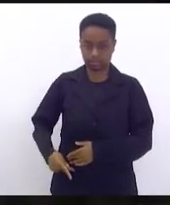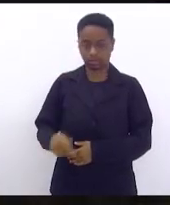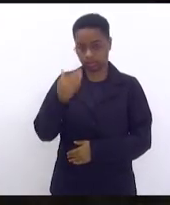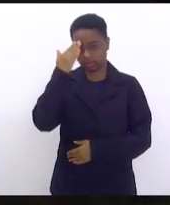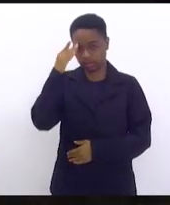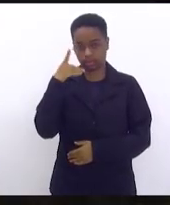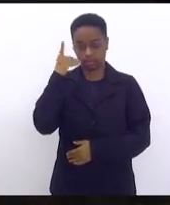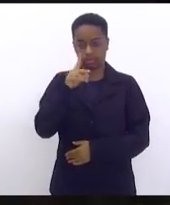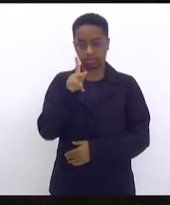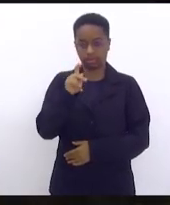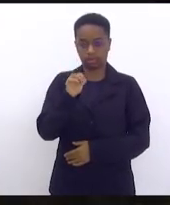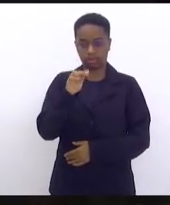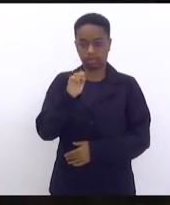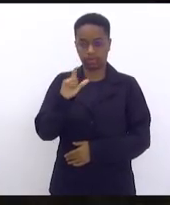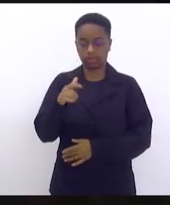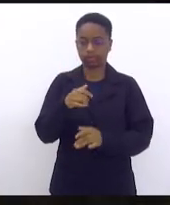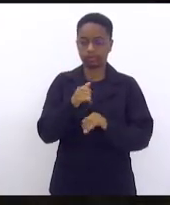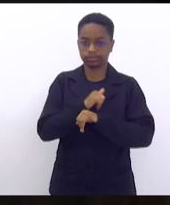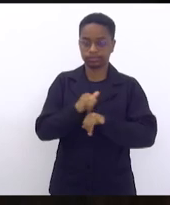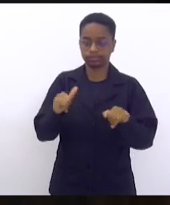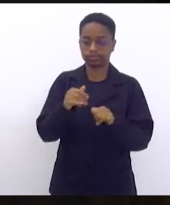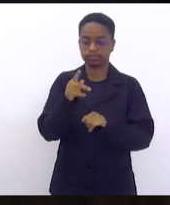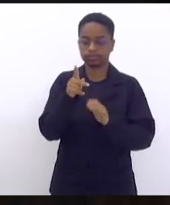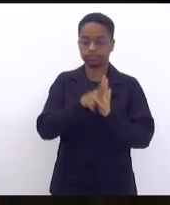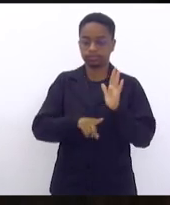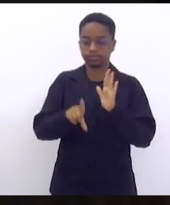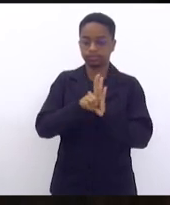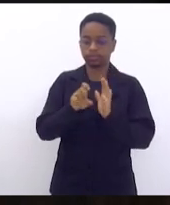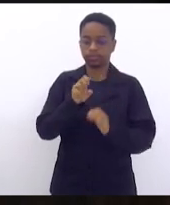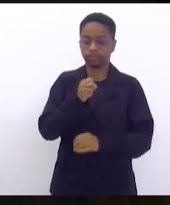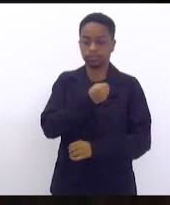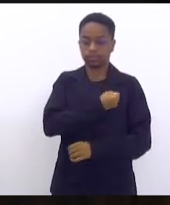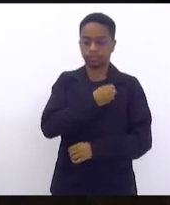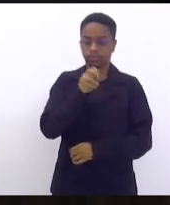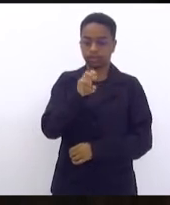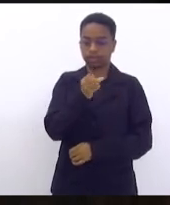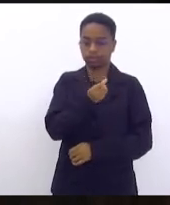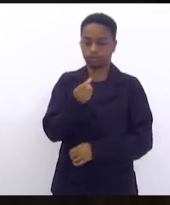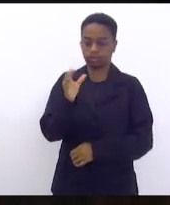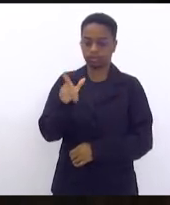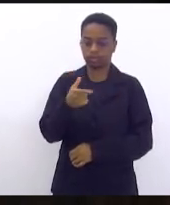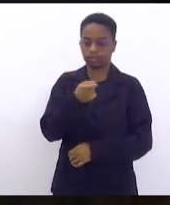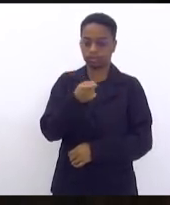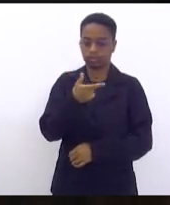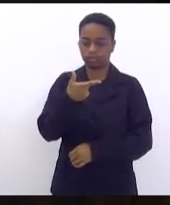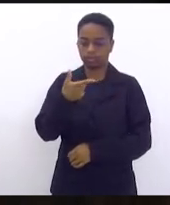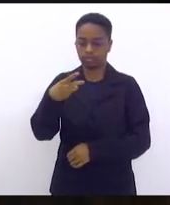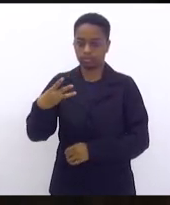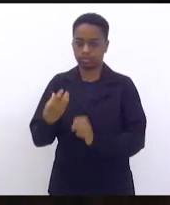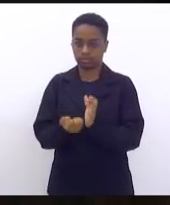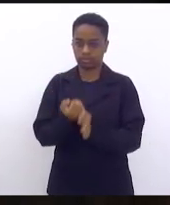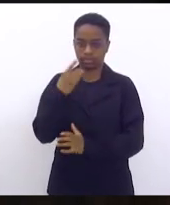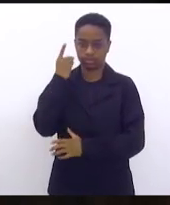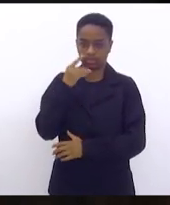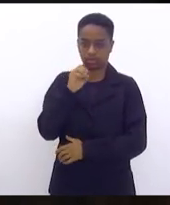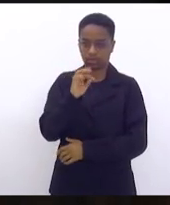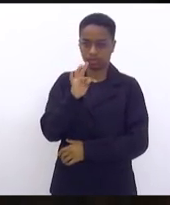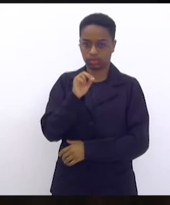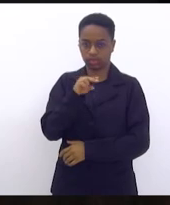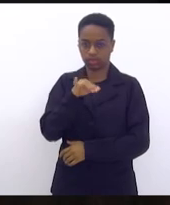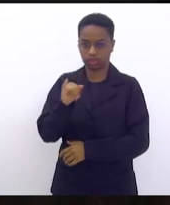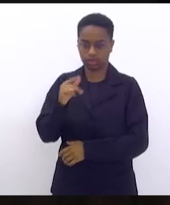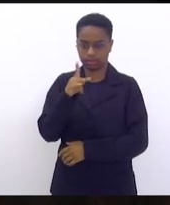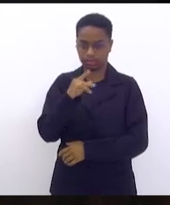Poubel. Anuncio o projeto de lei número 566/2023, de autoria do deputado Otoni de Paula Pai,